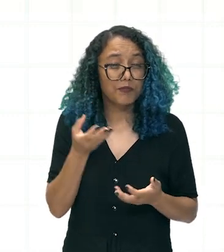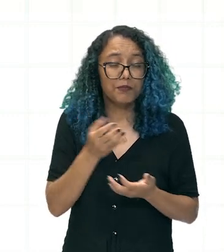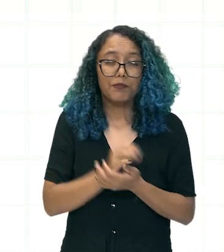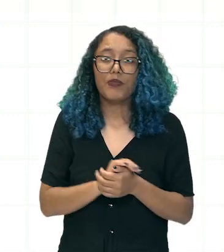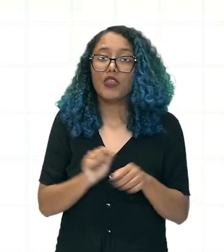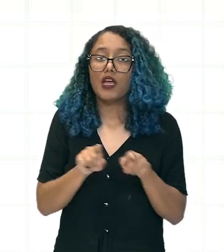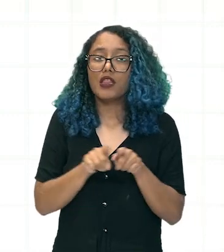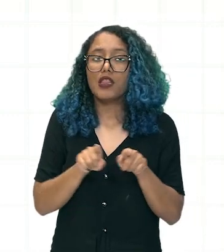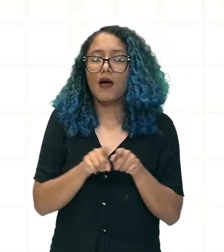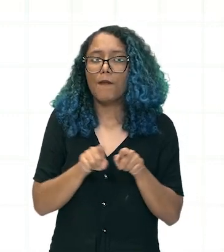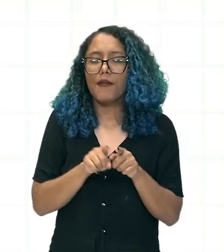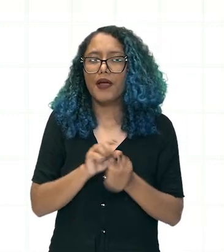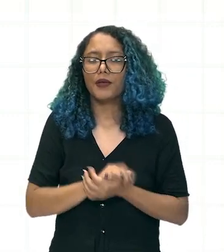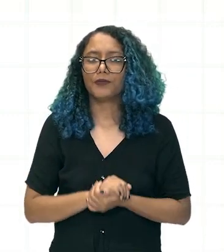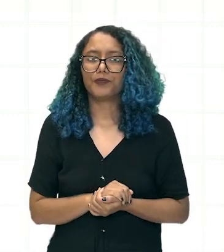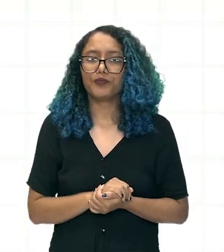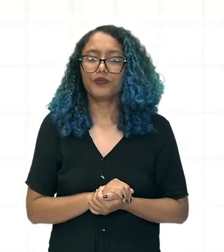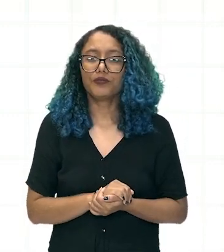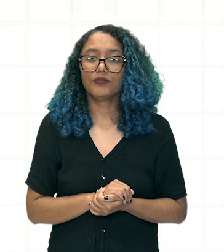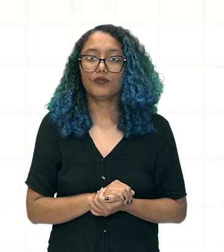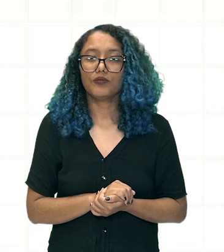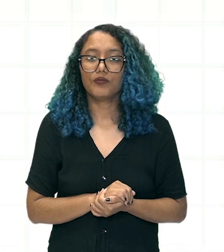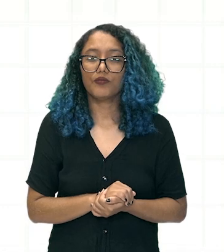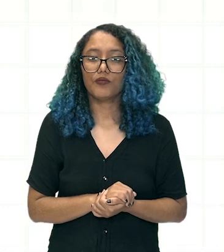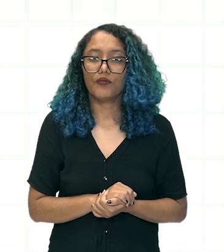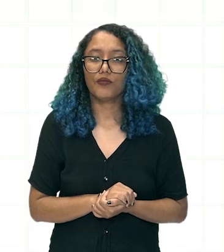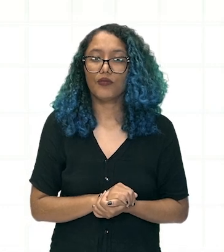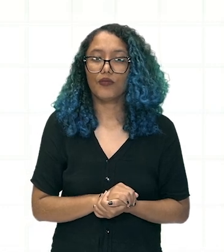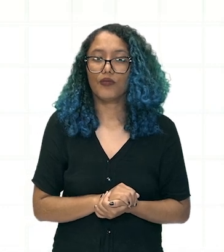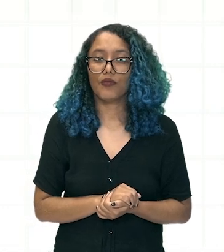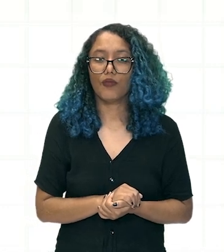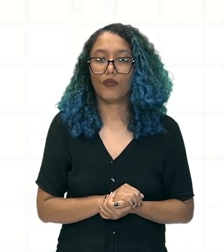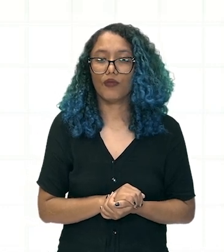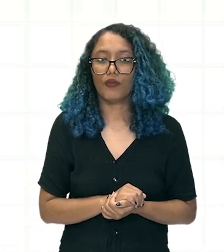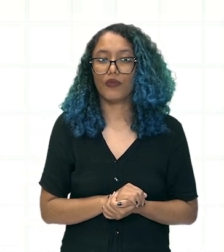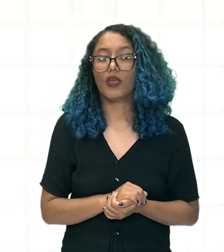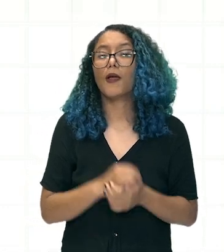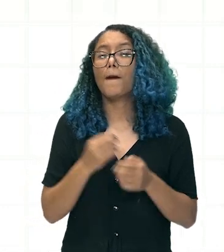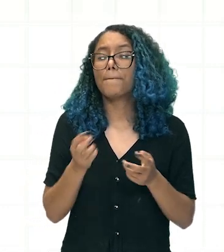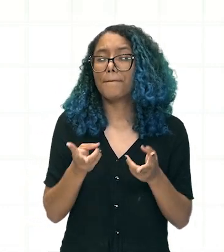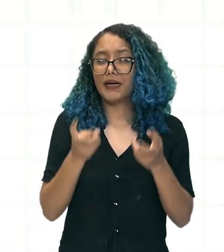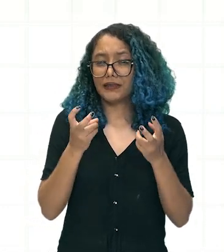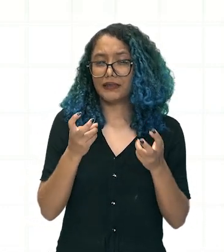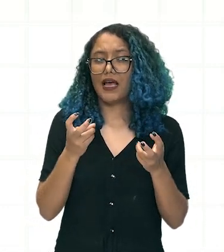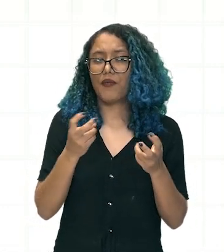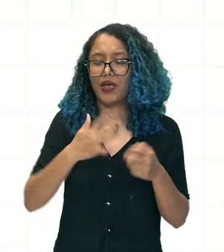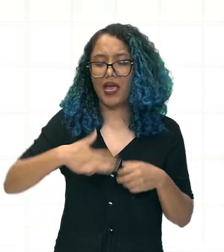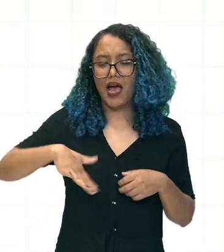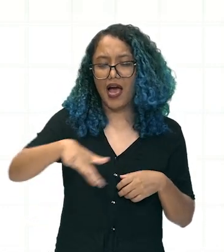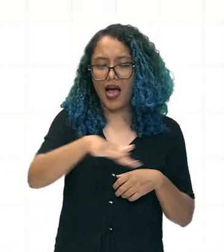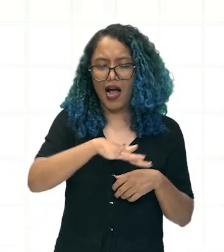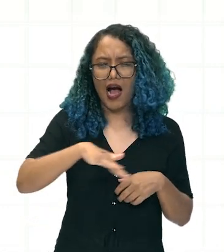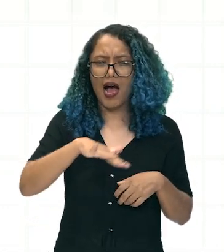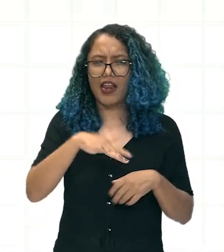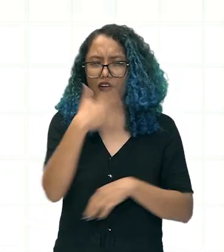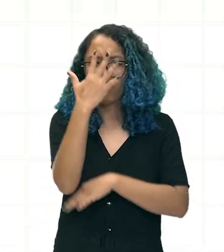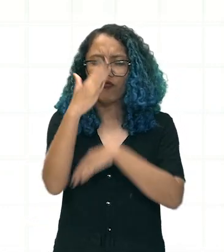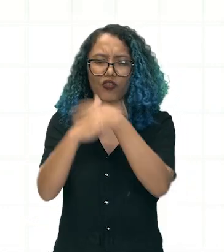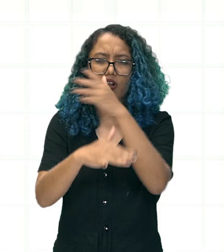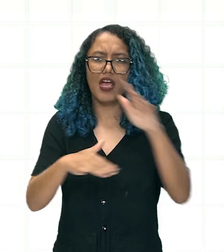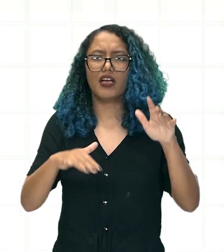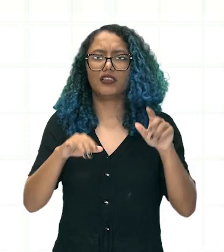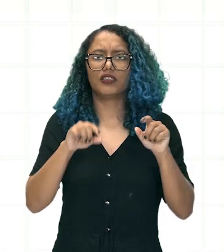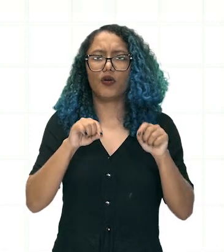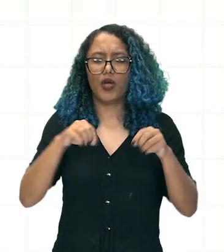tendo realidades dessa natureza aqui, olha, que as áreas de floresta estão ficando com o